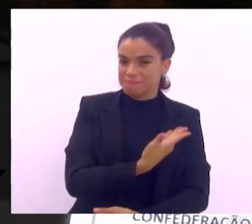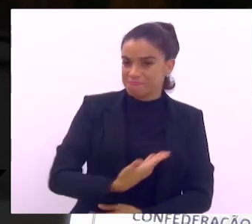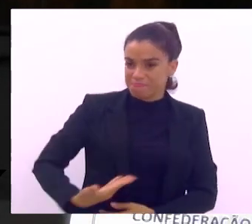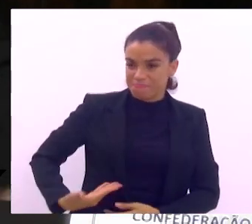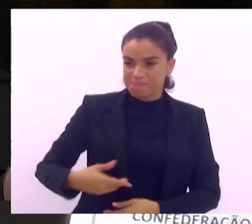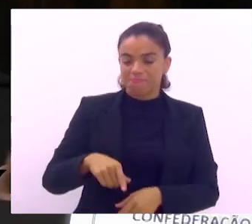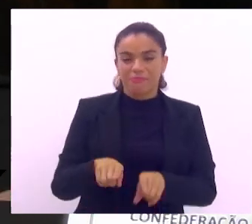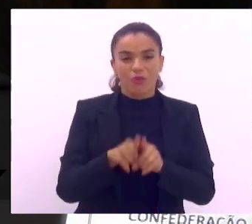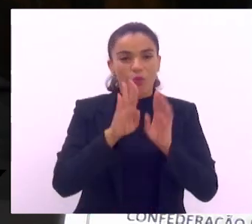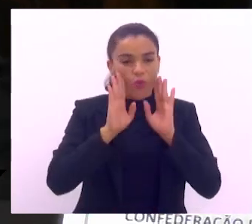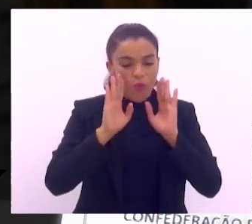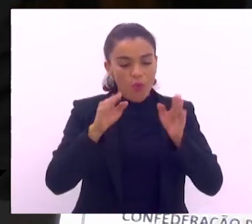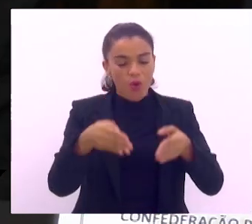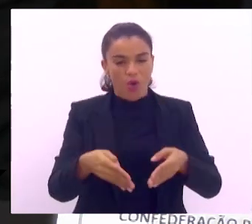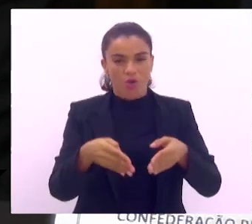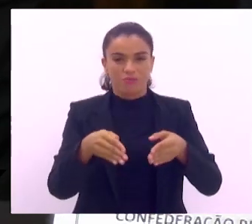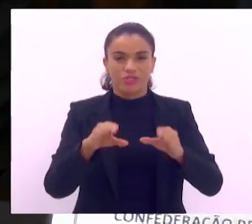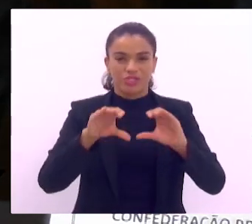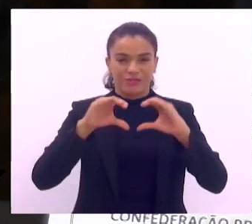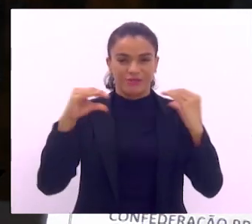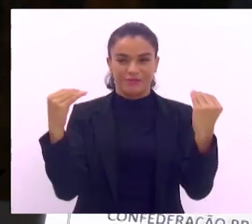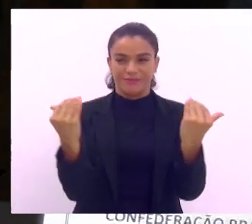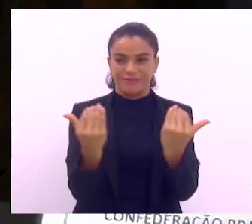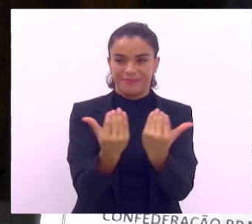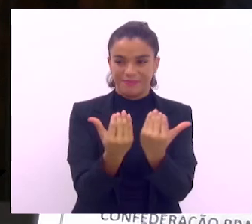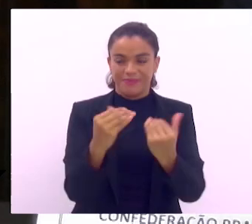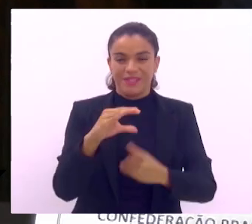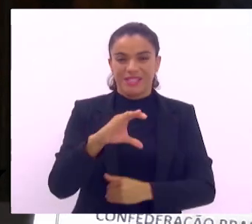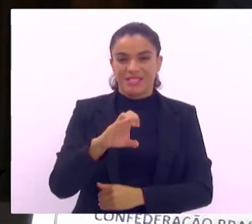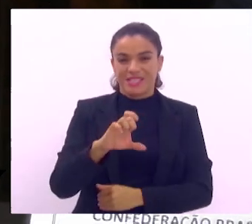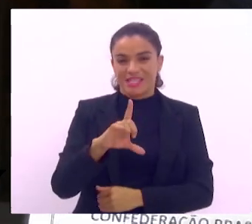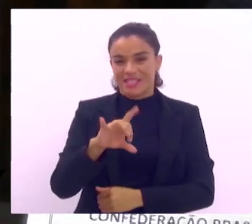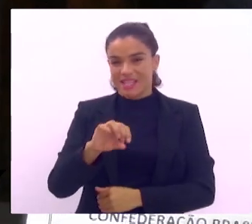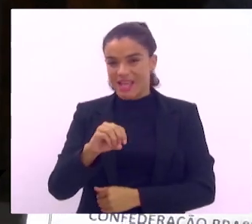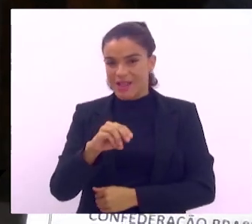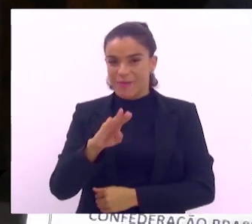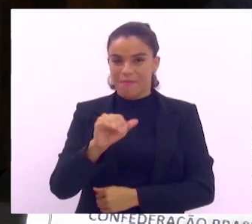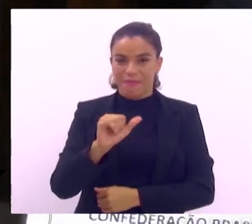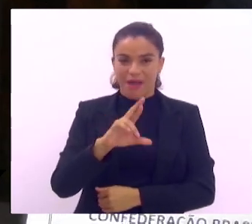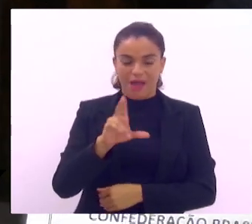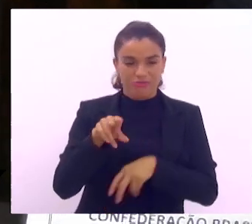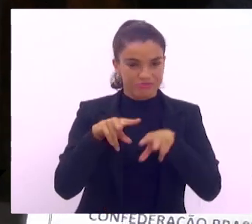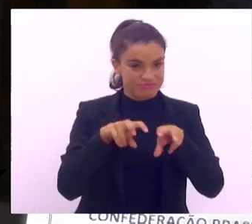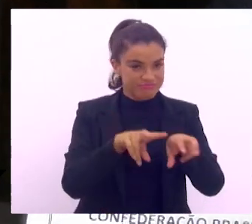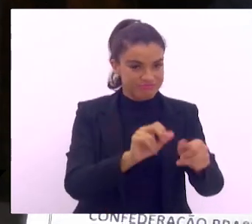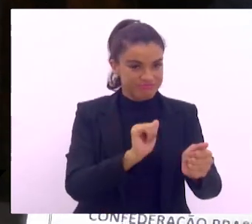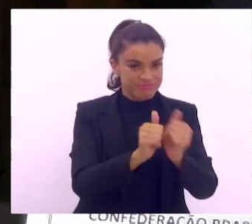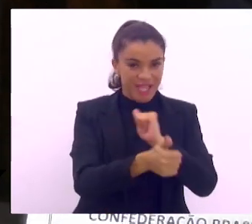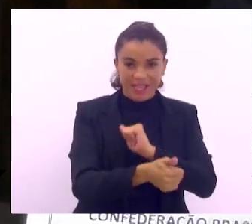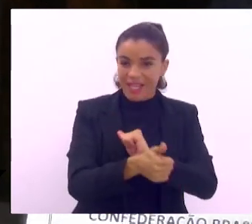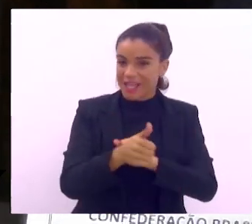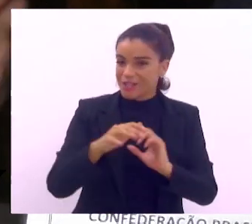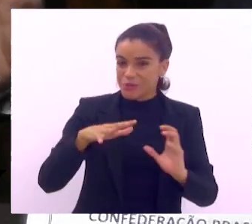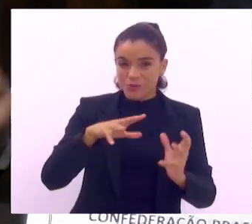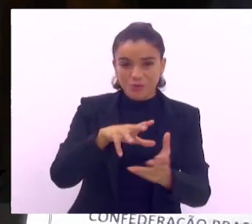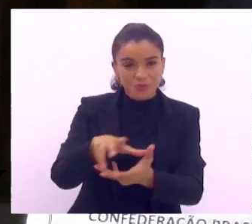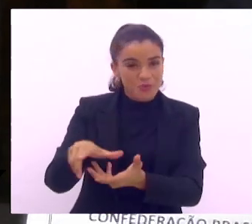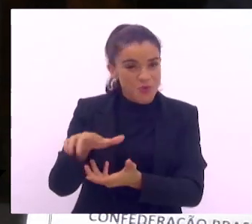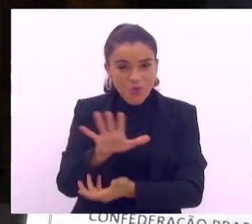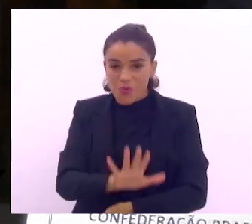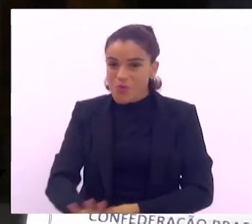visando voltar a ter o Célio de Barros disponível para a população do Rio de Janeiro e do mundo todo, para os atletas do mundo inteiro.